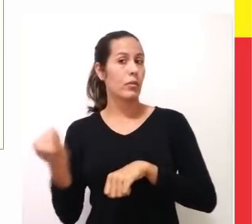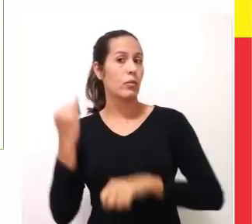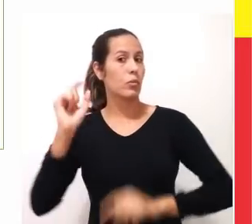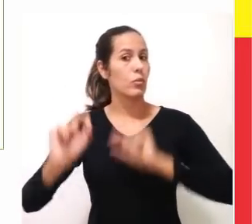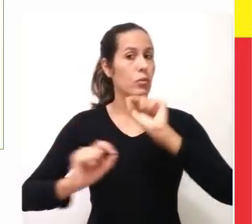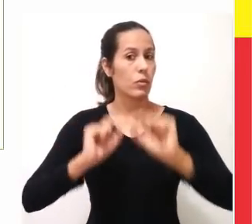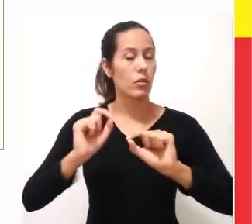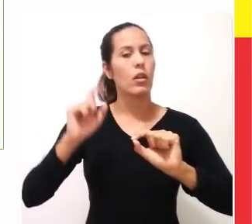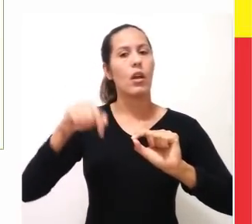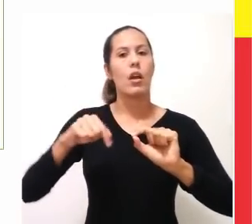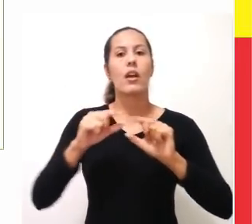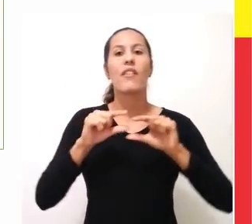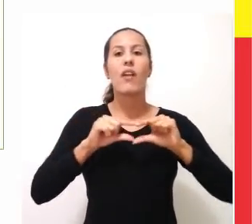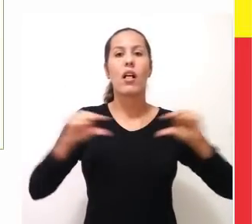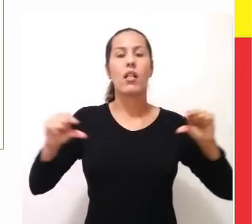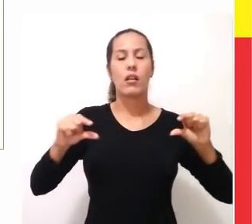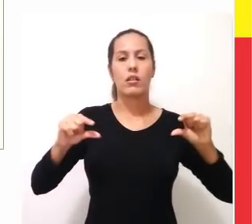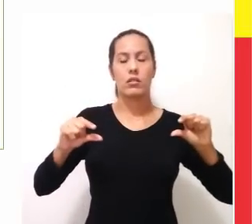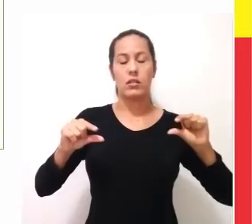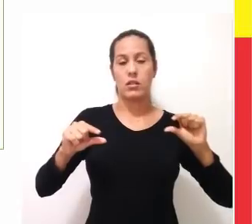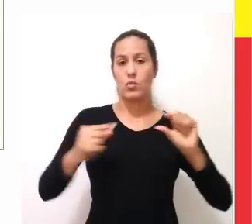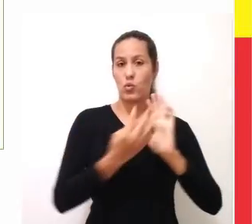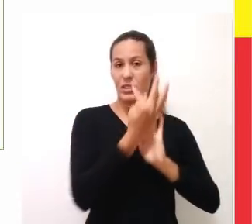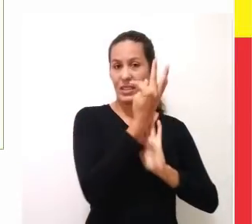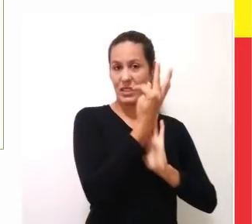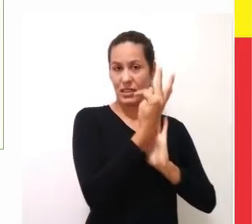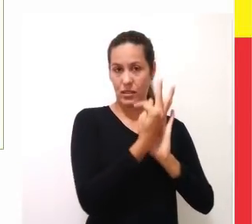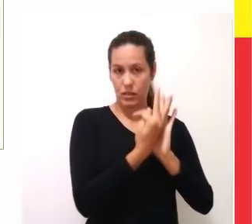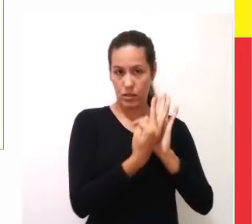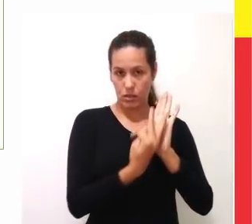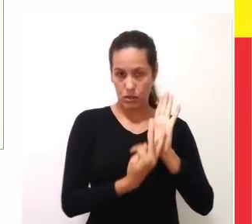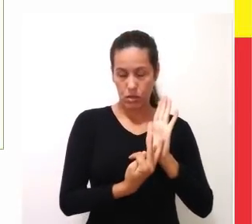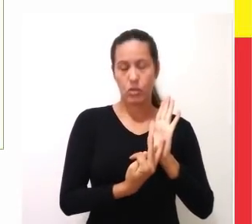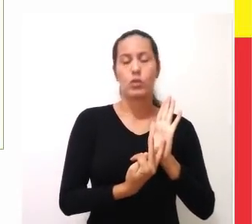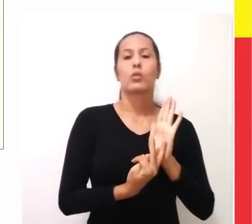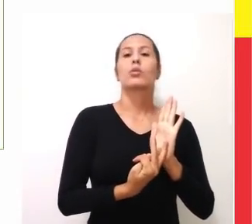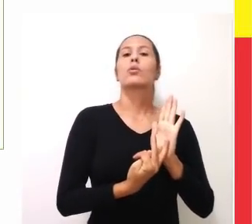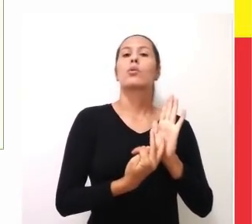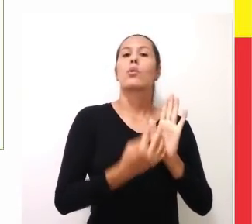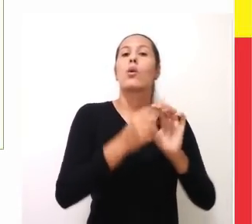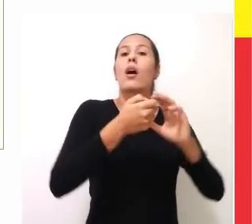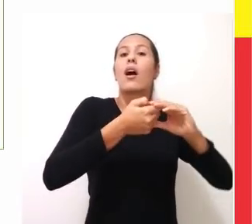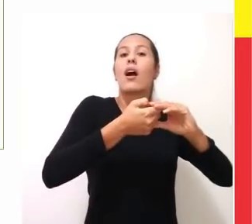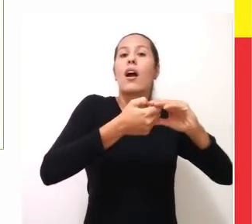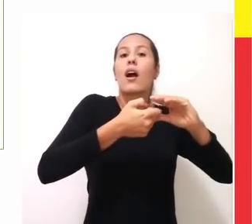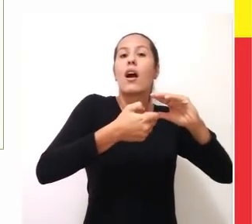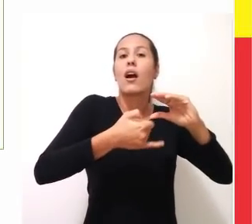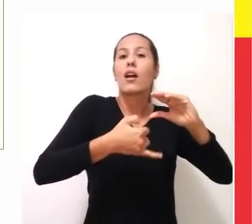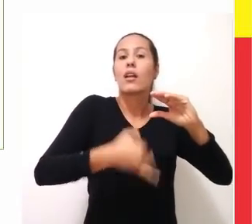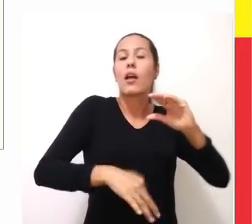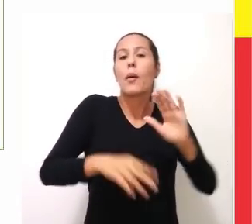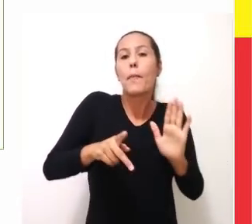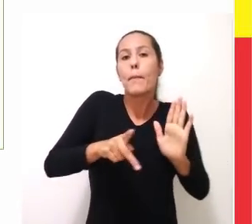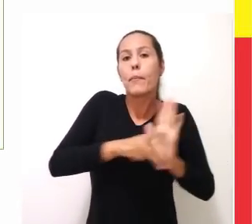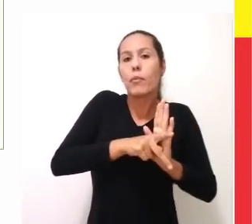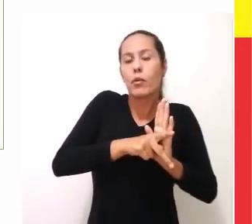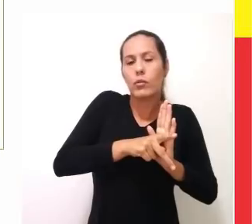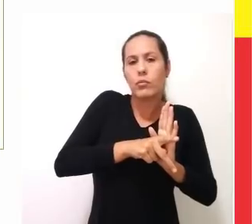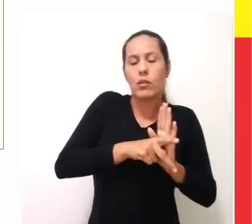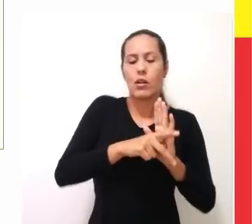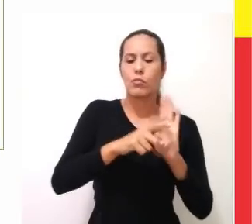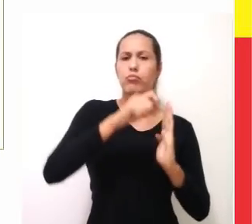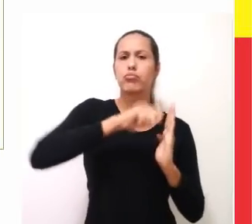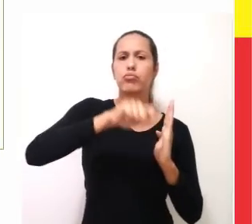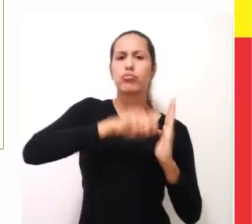importante salientar esta última frase que diz: trata-se de um texto que possui características próprias